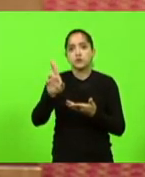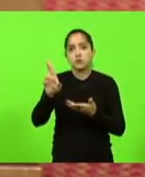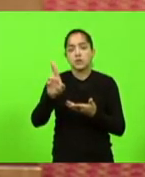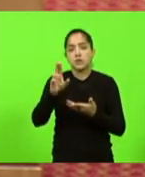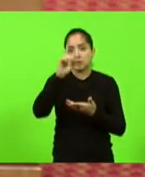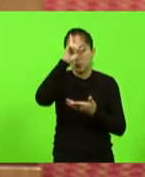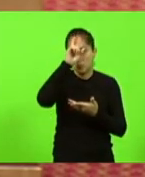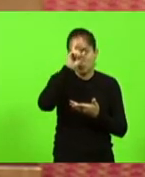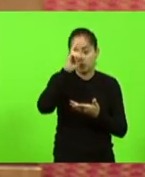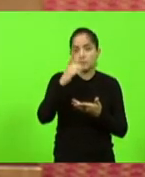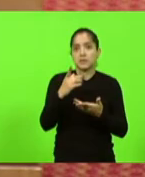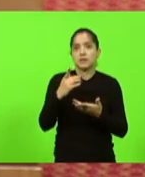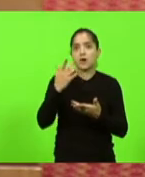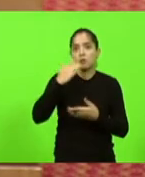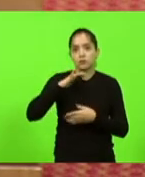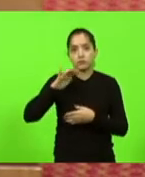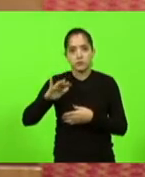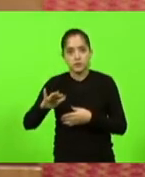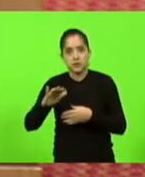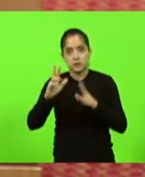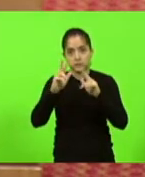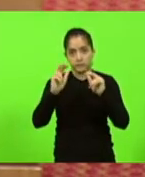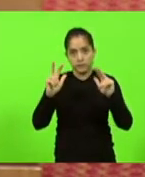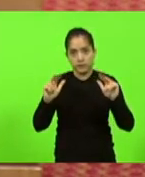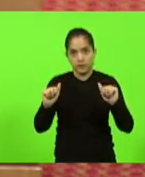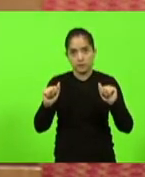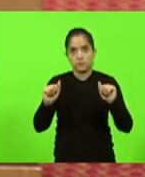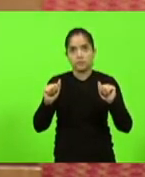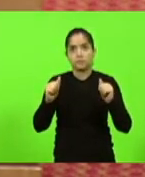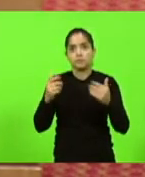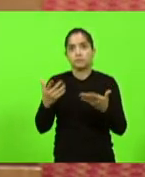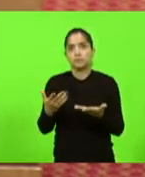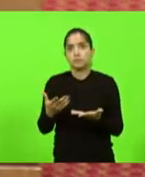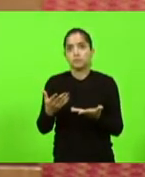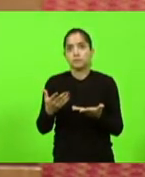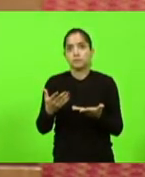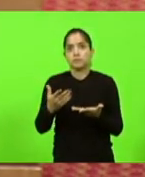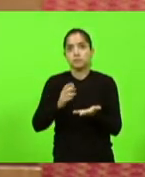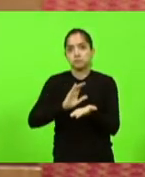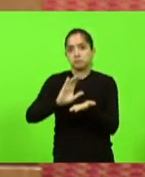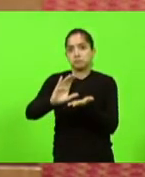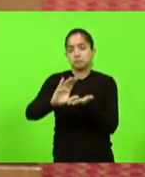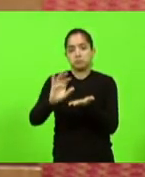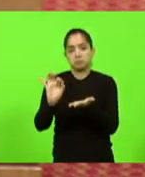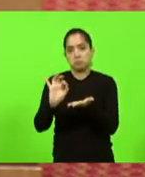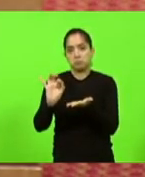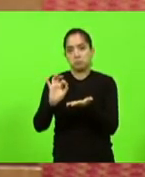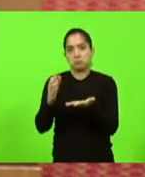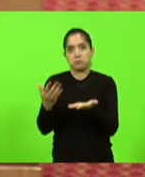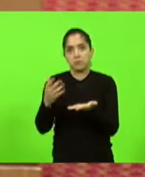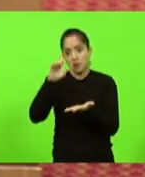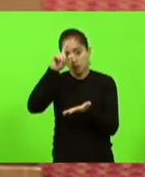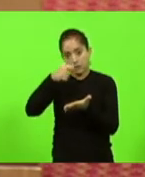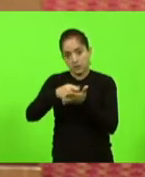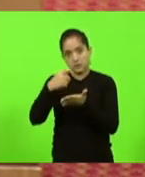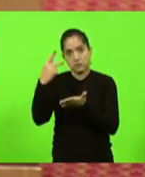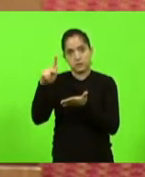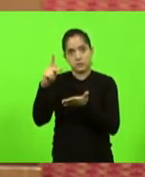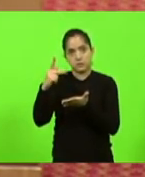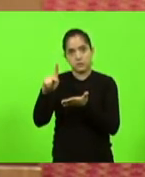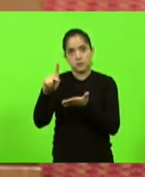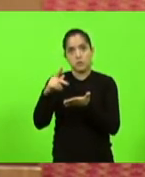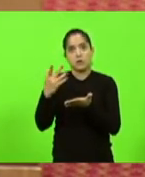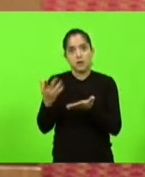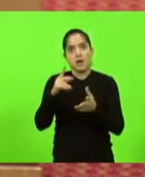de Florianópolis, como o deputado Bruno tem e não destina, é uma decisão dele, mas isso a